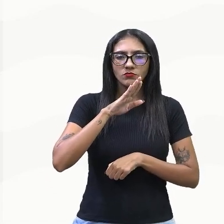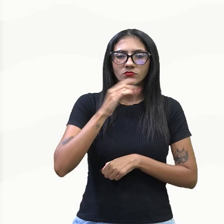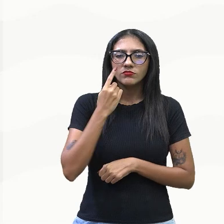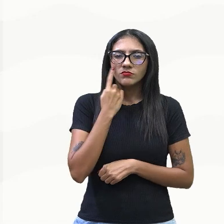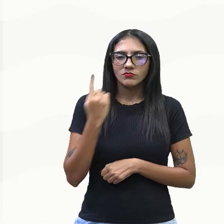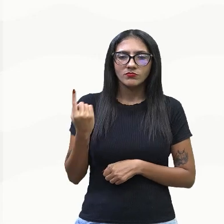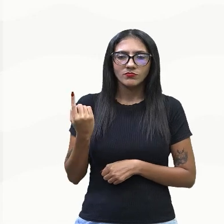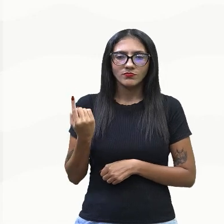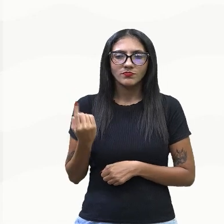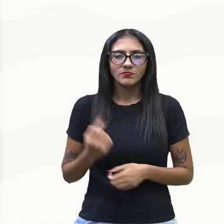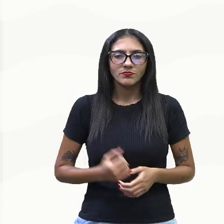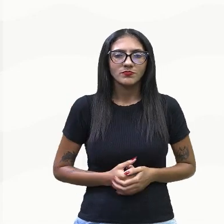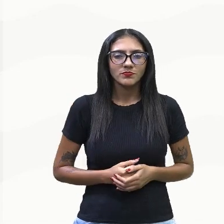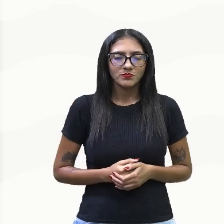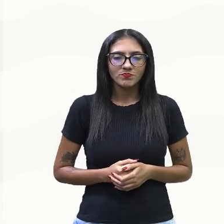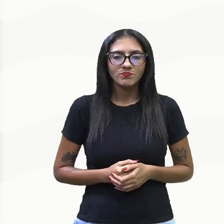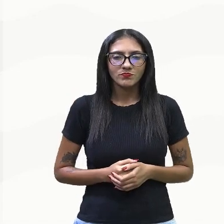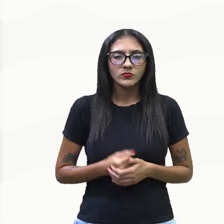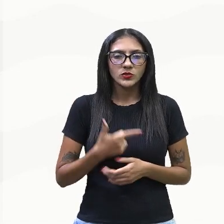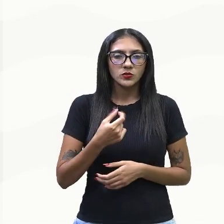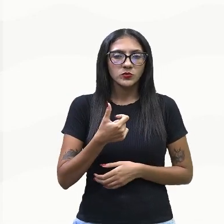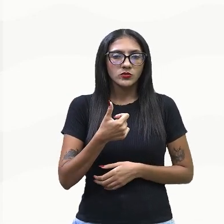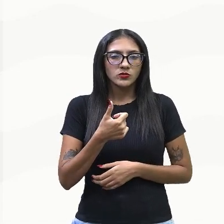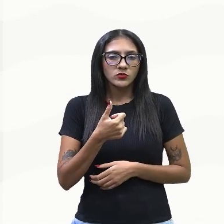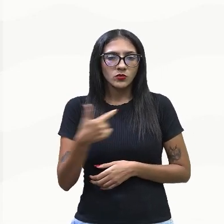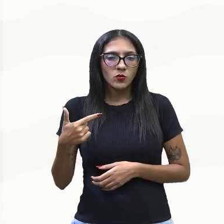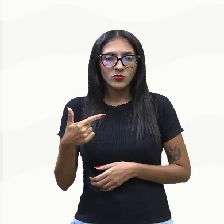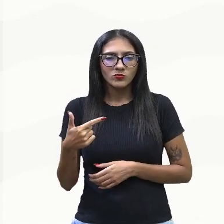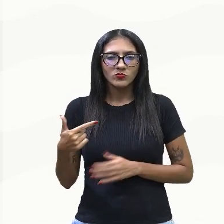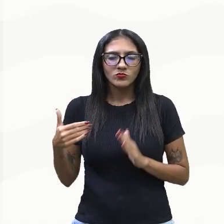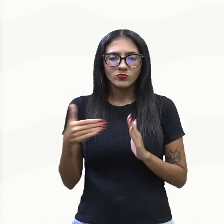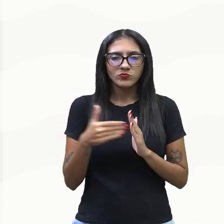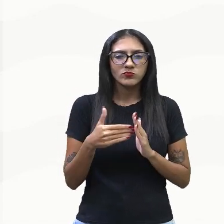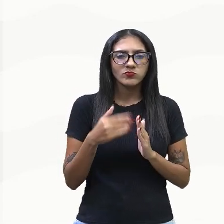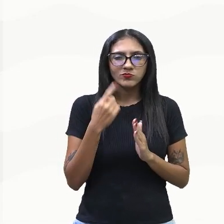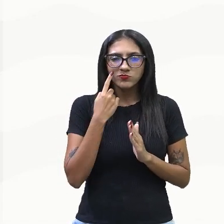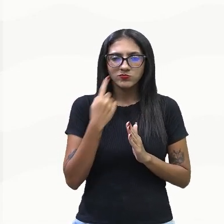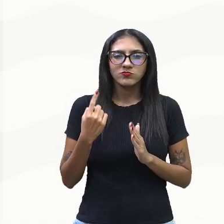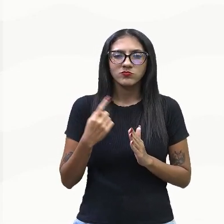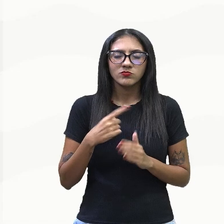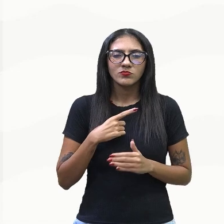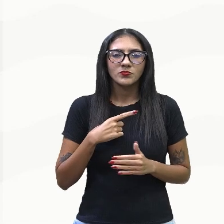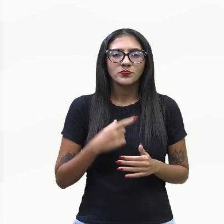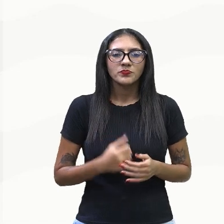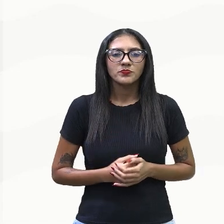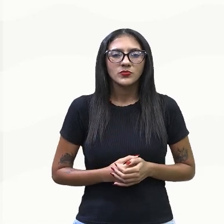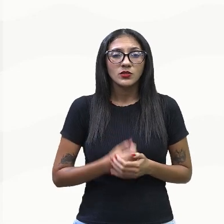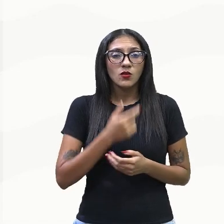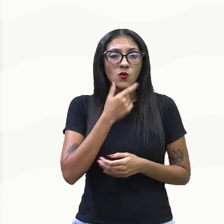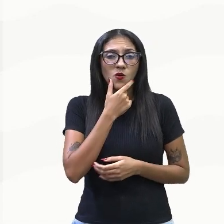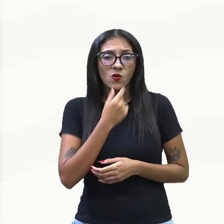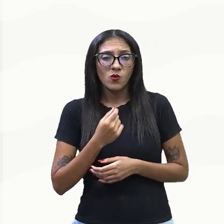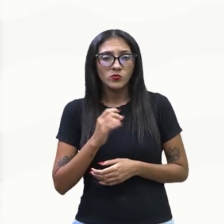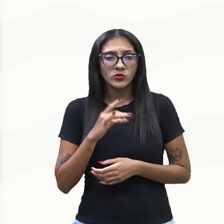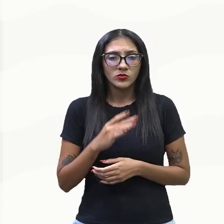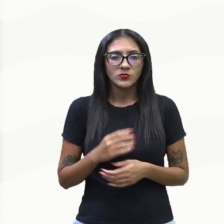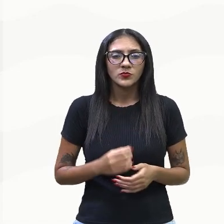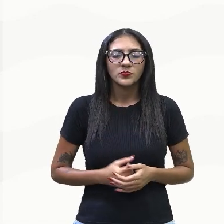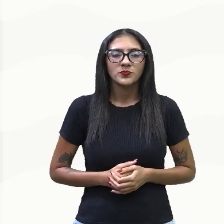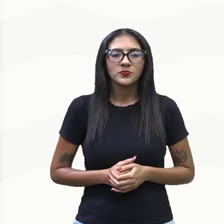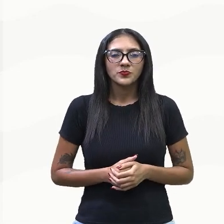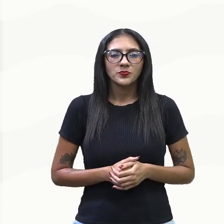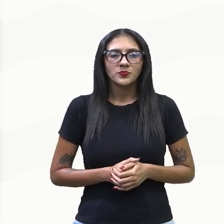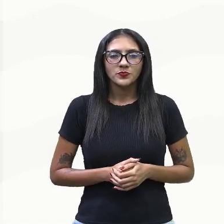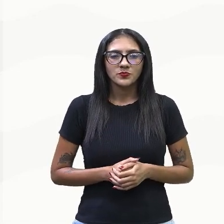gráfico? A mulher aqui, olha, em 2012, 14,5% de mulheres, enquanto que os homens, 9,6%. Vamos lá